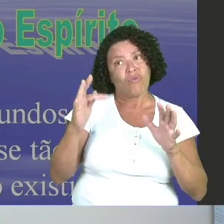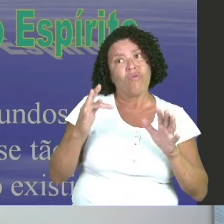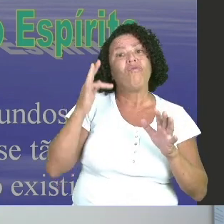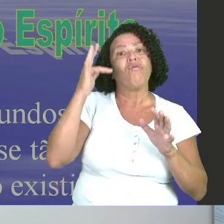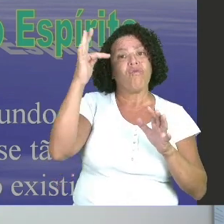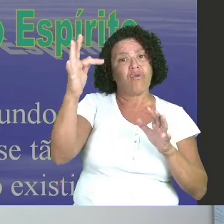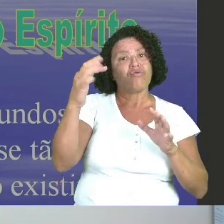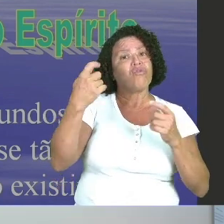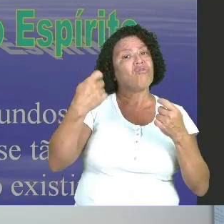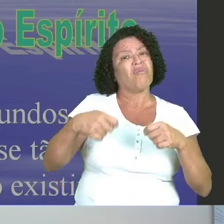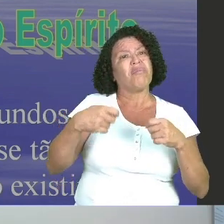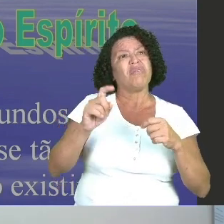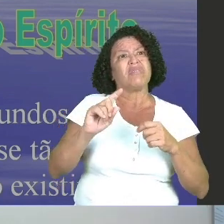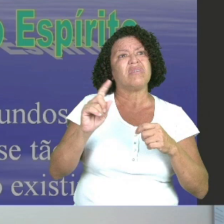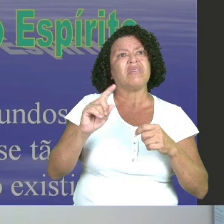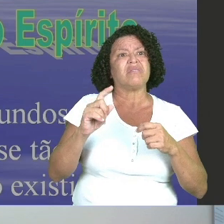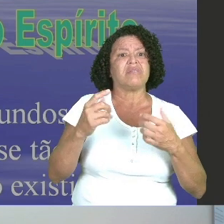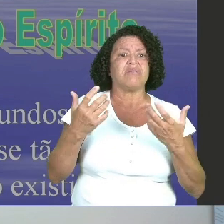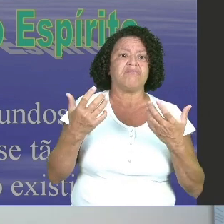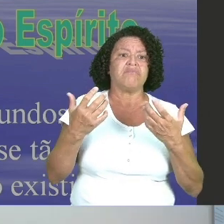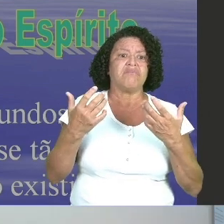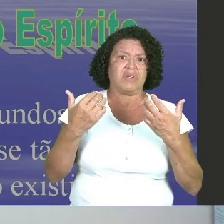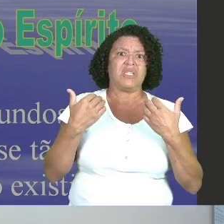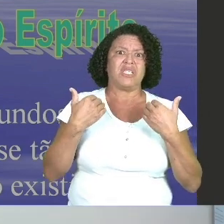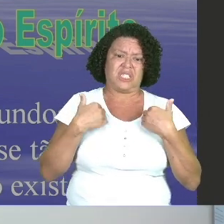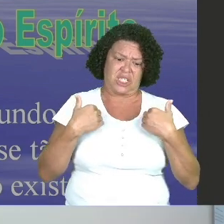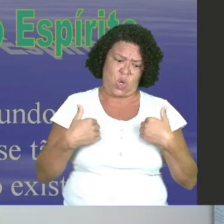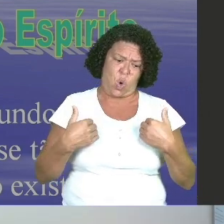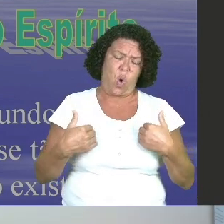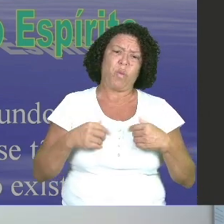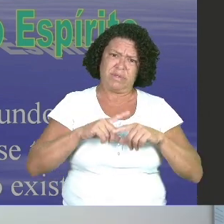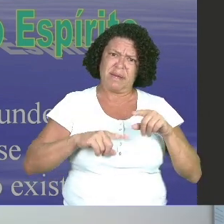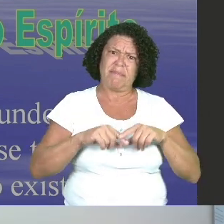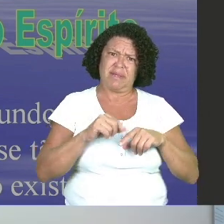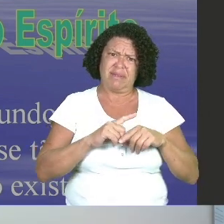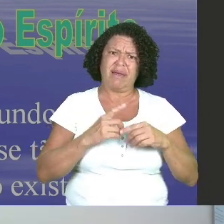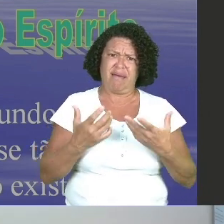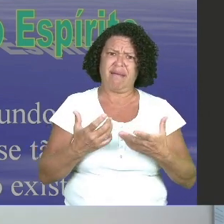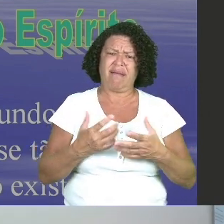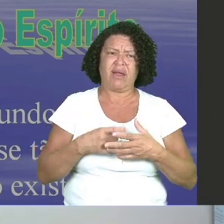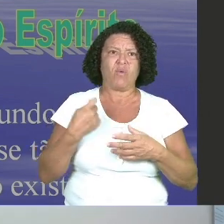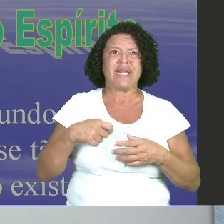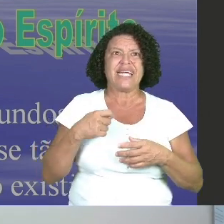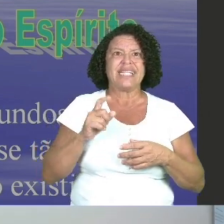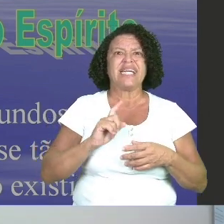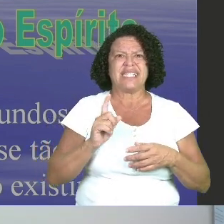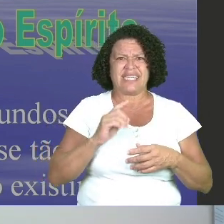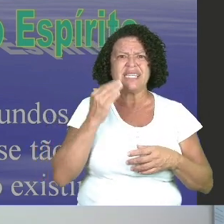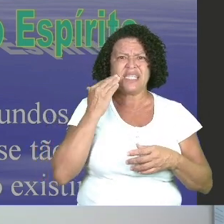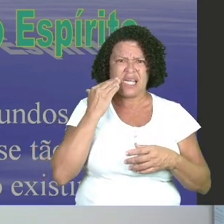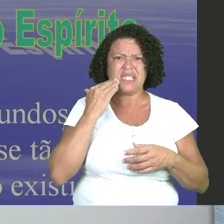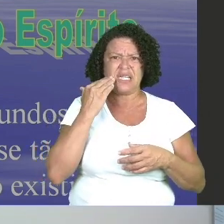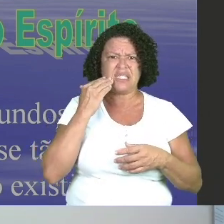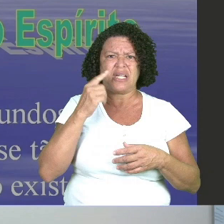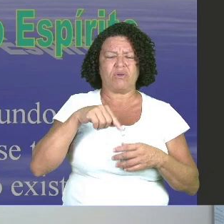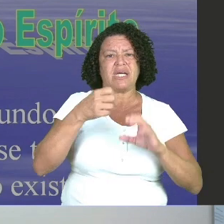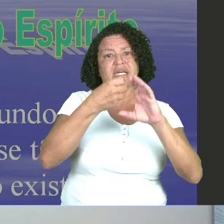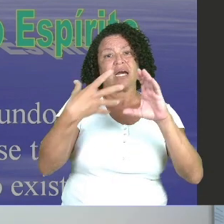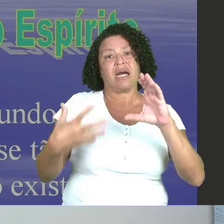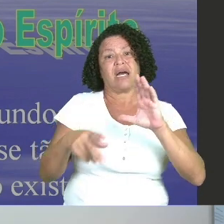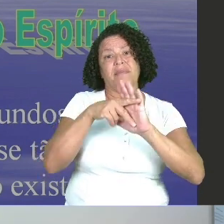irá necessariamente ter essa matéria densa, porque não há necessidade dessas